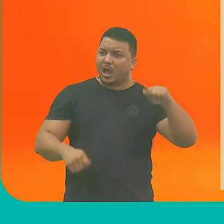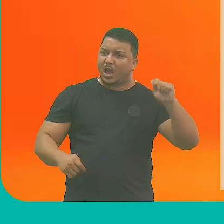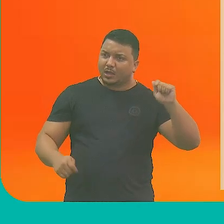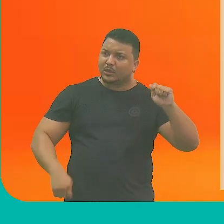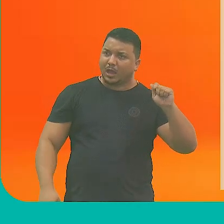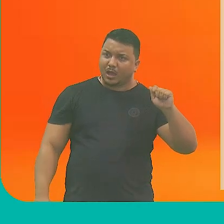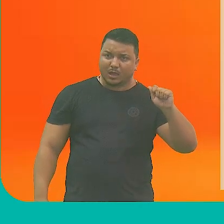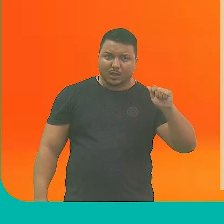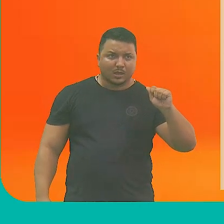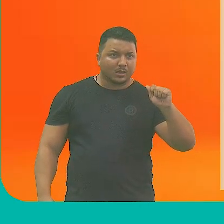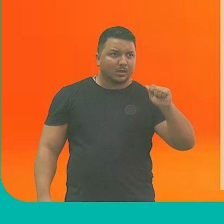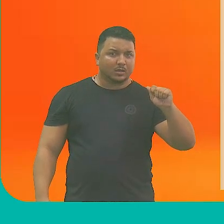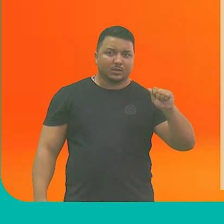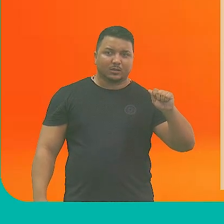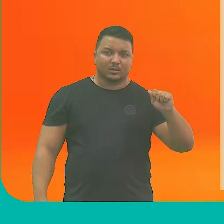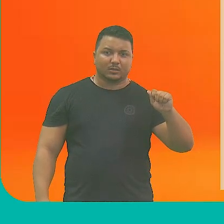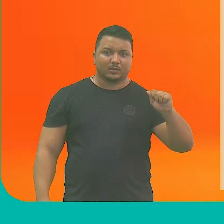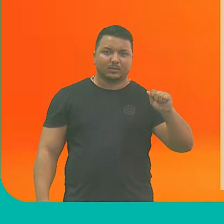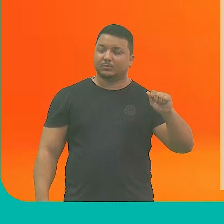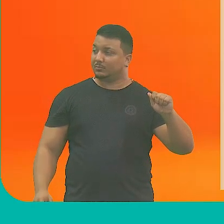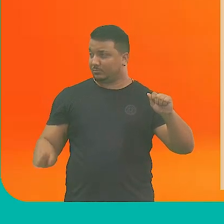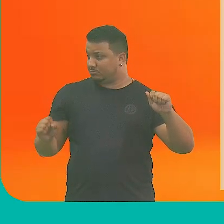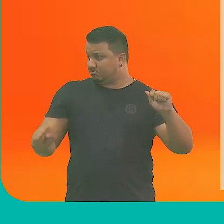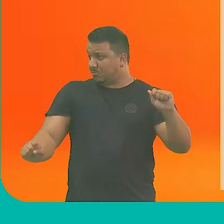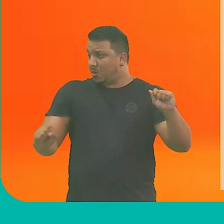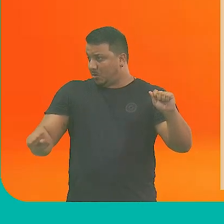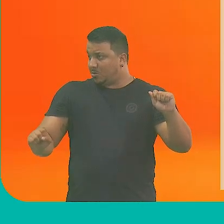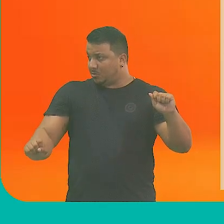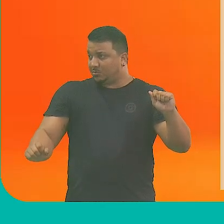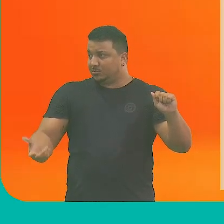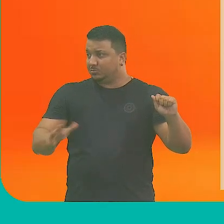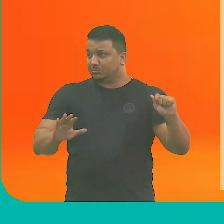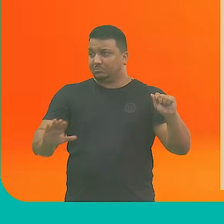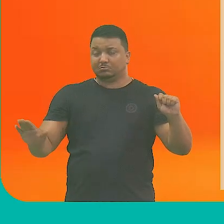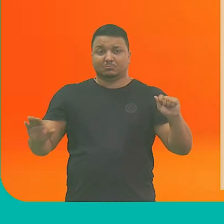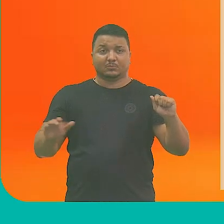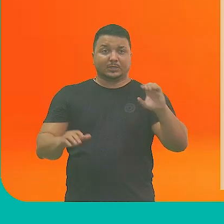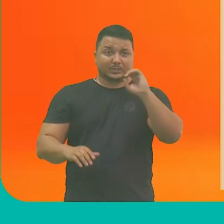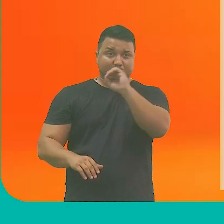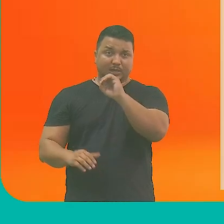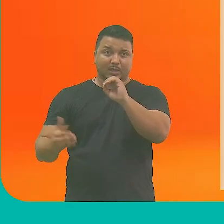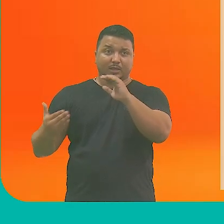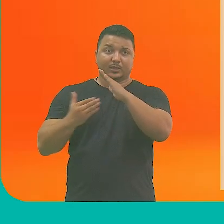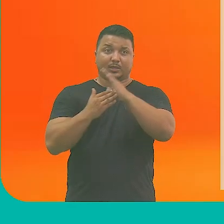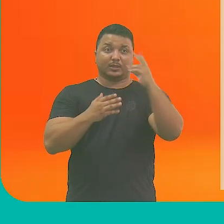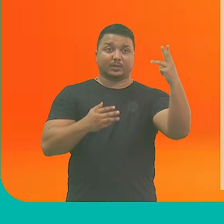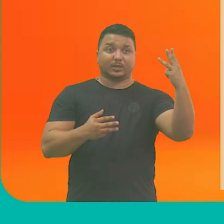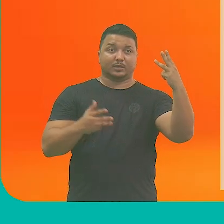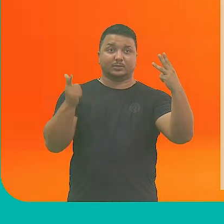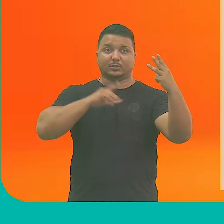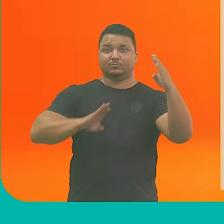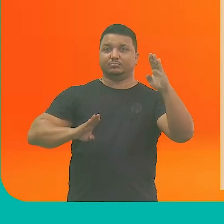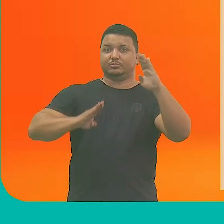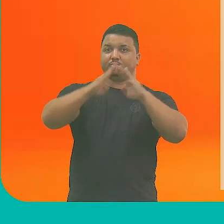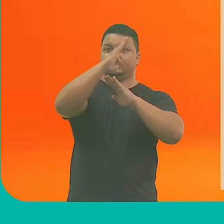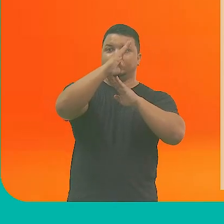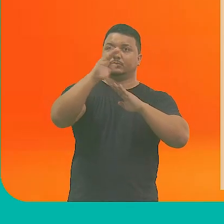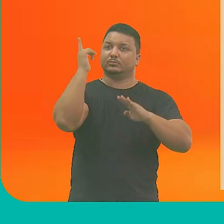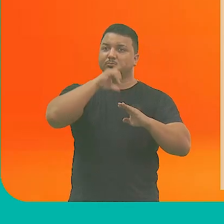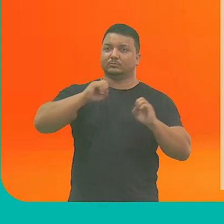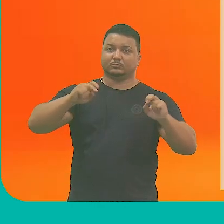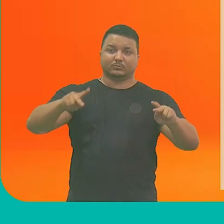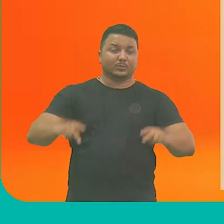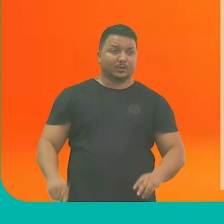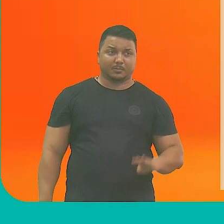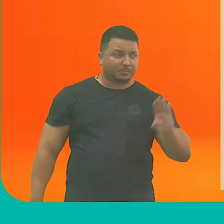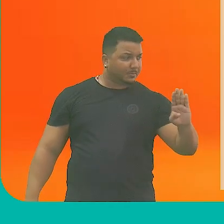primeira informação? Pode, não pode não? De 0 até 3 não está crescendo constante? Pode. Pode